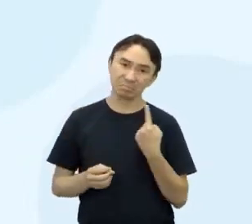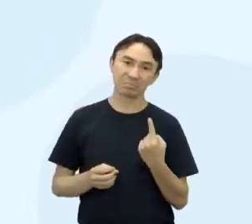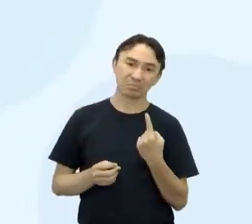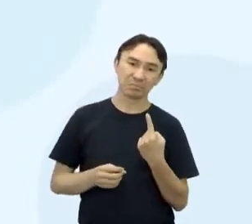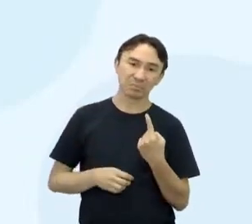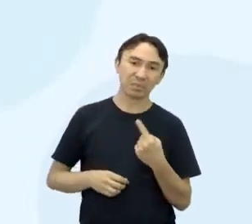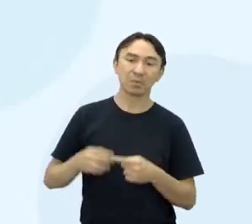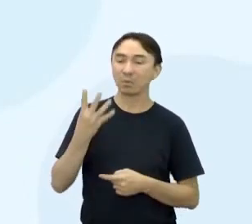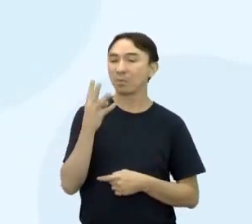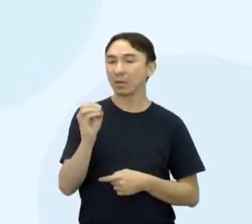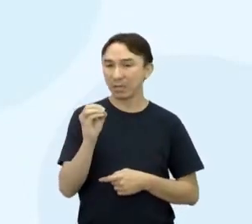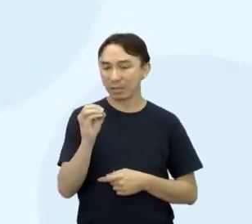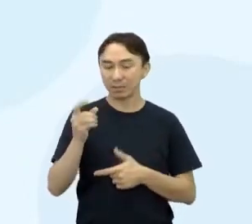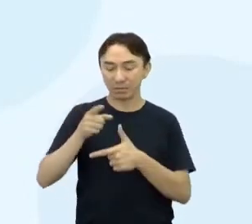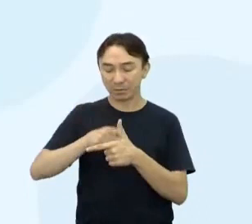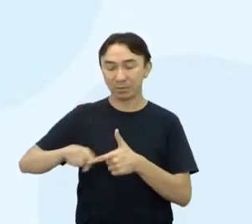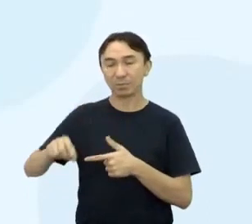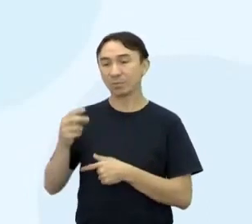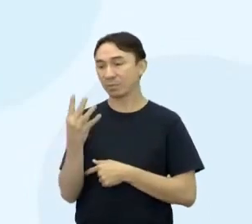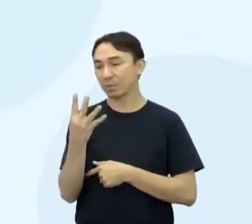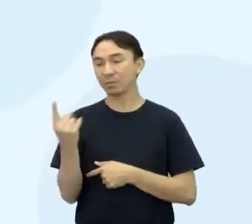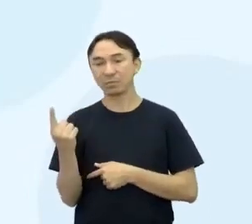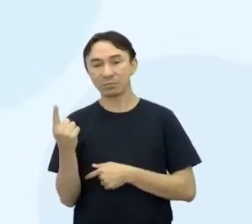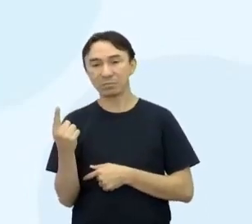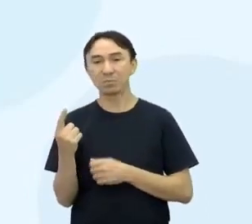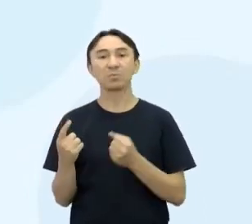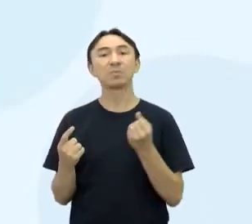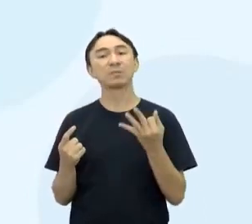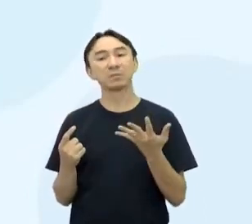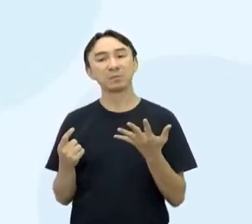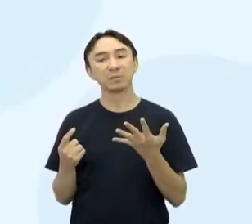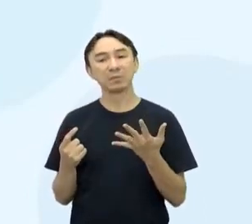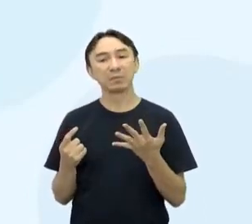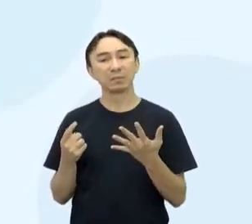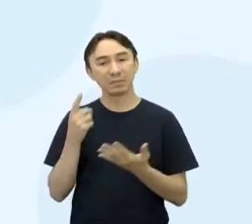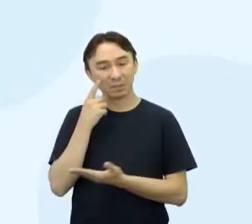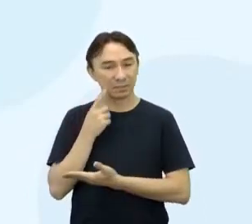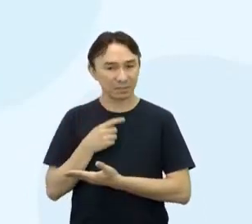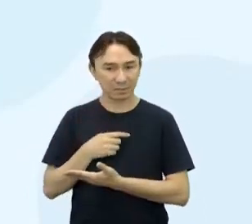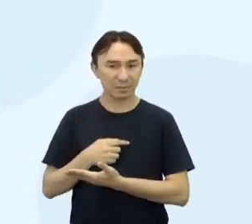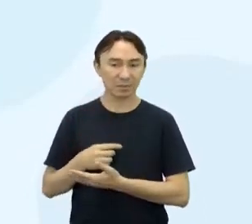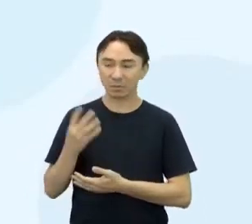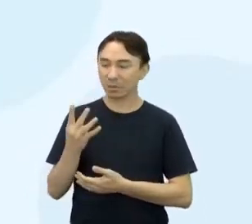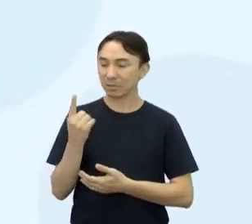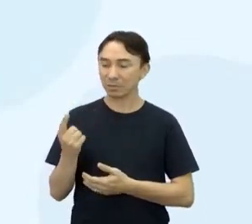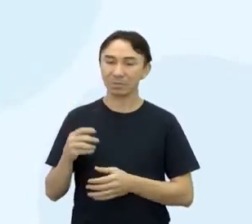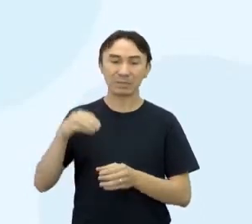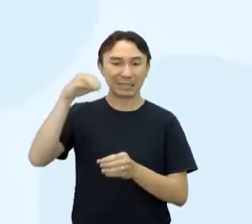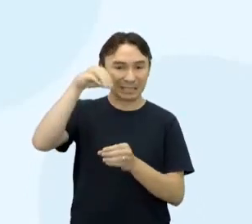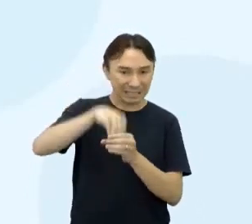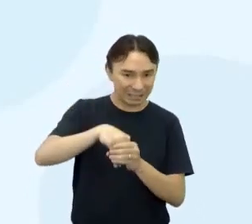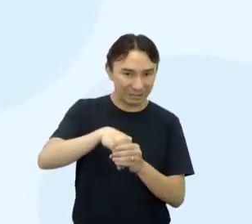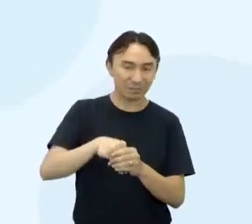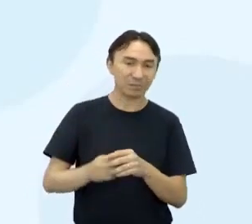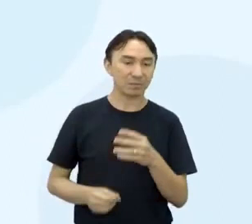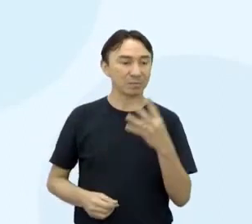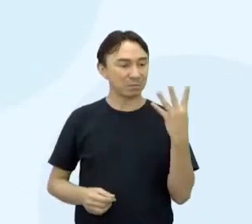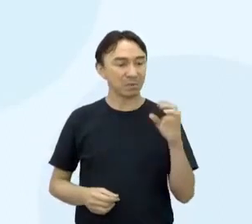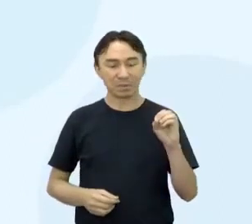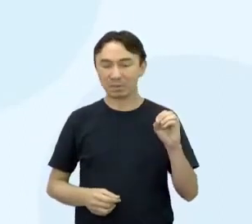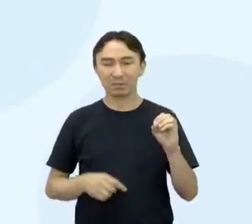ó, 40 dividido por 41, né? O 41 não cabe no 40, né? 0,